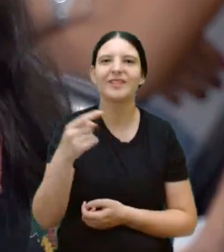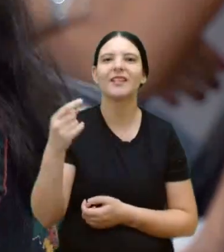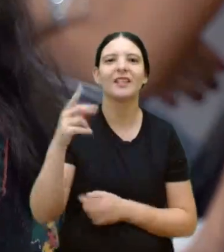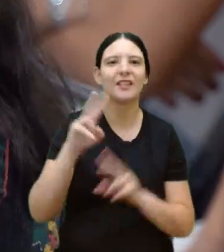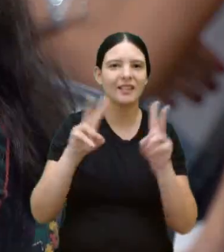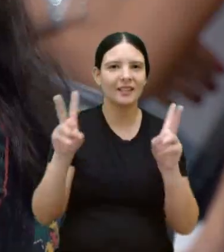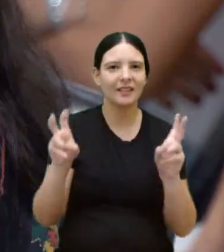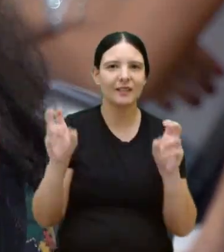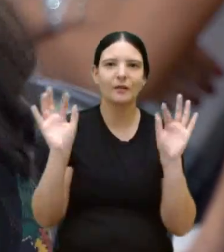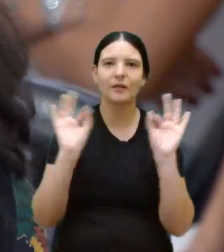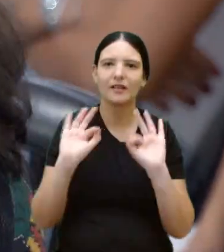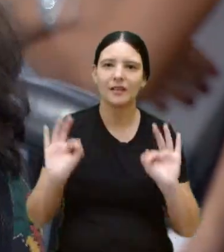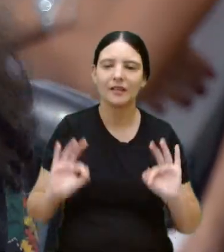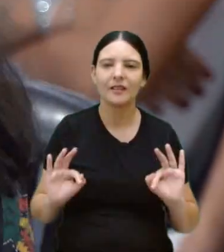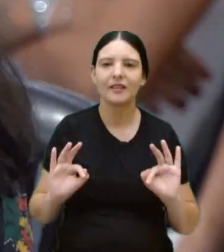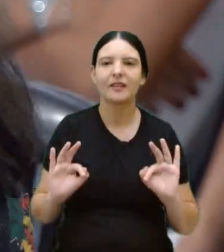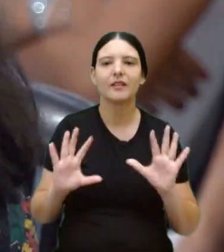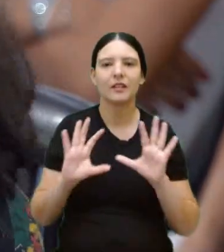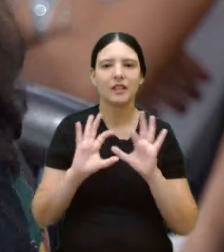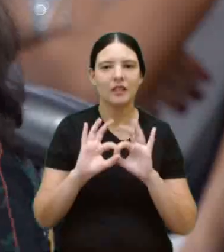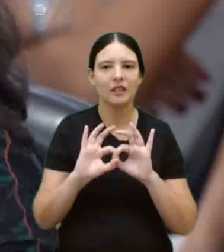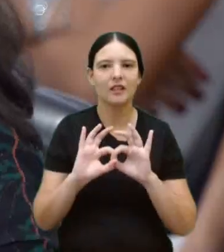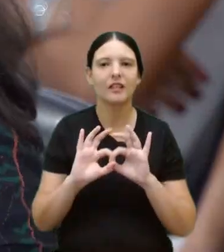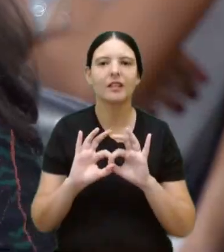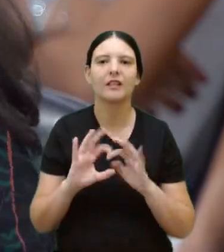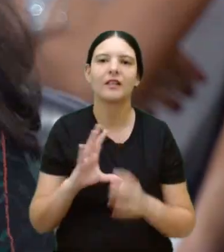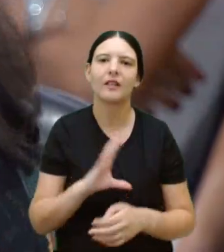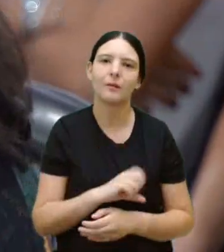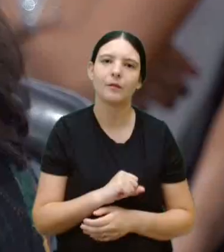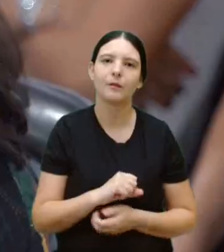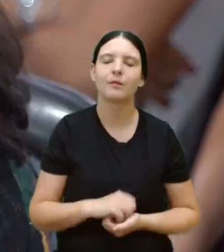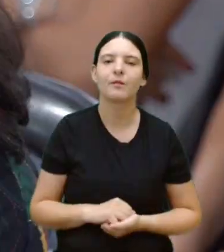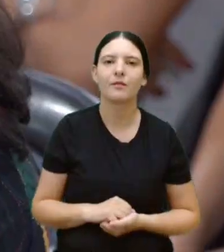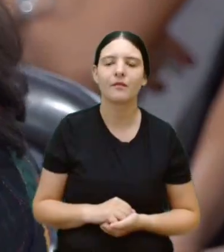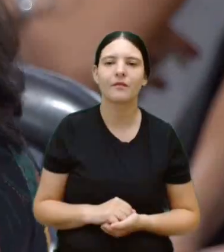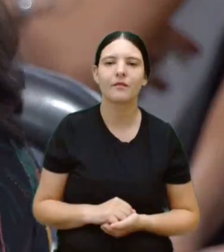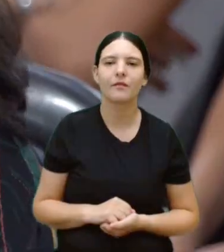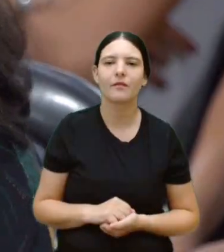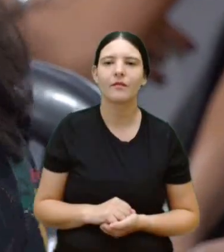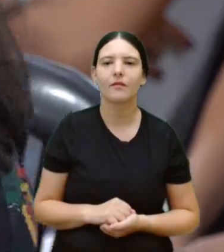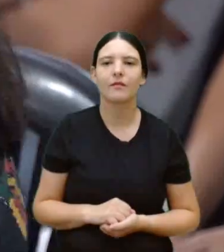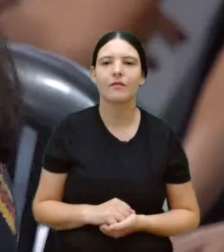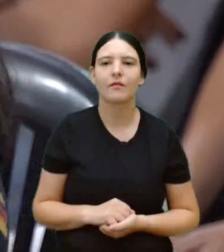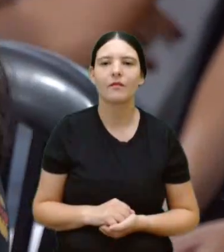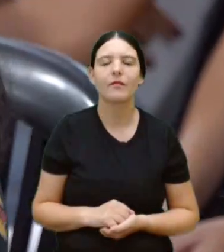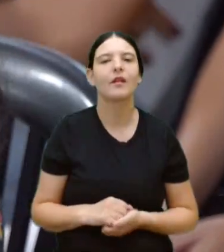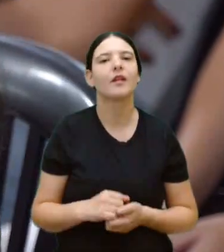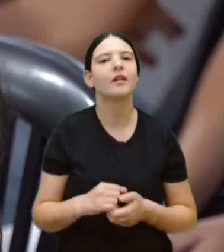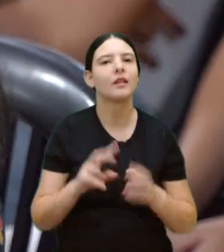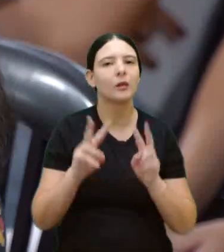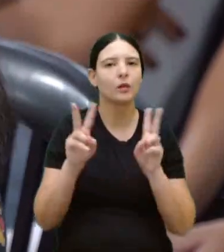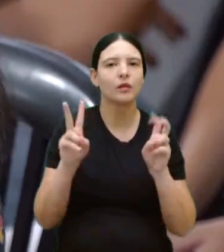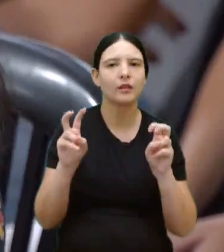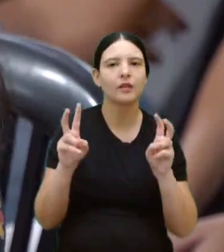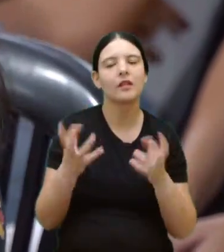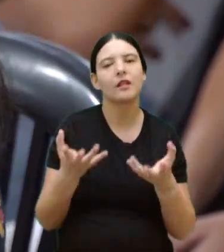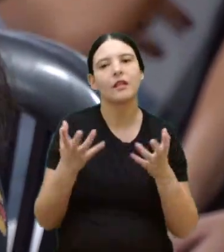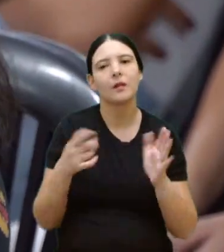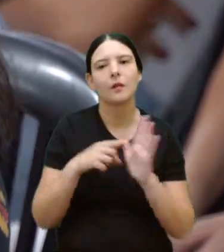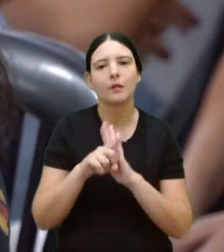felicidade vinculado com o amor. Usa óculos de grau. Dentro dessa temática, eu gostaria de fazer uma